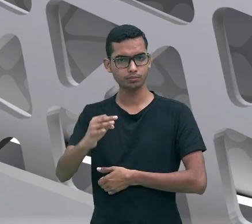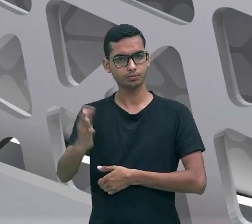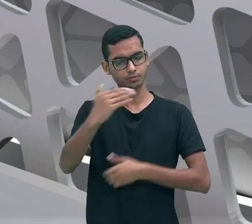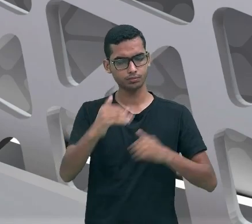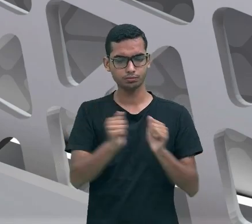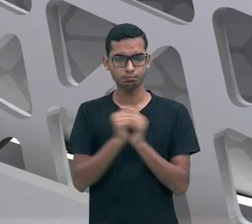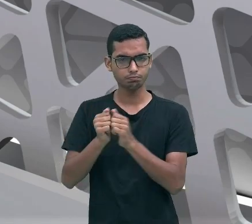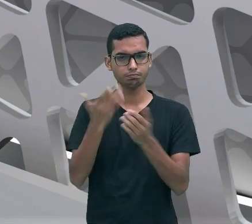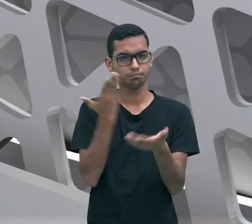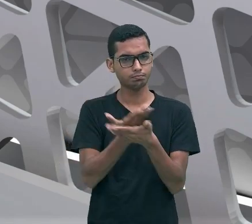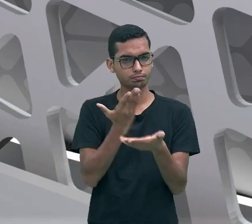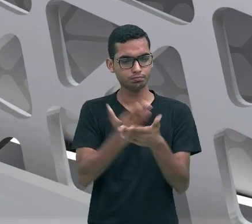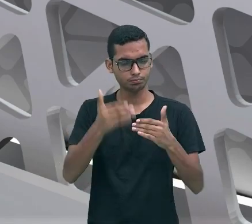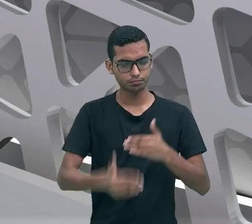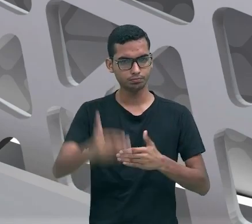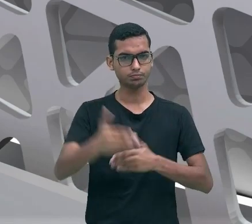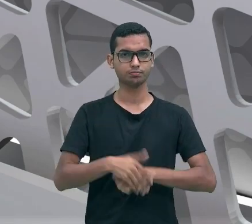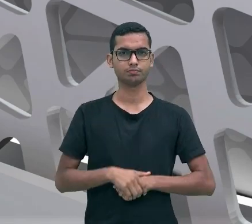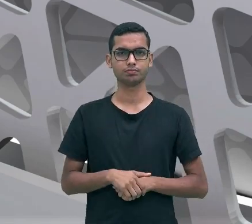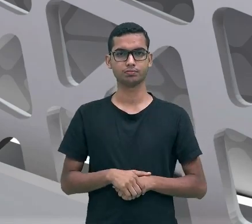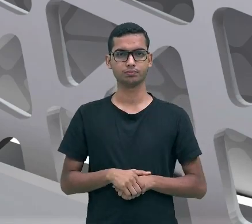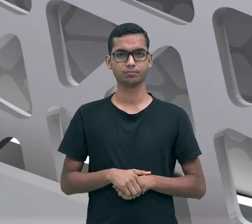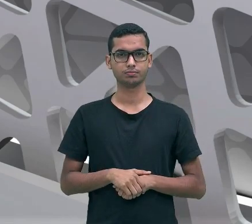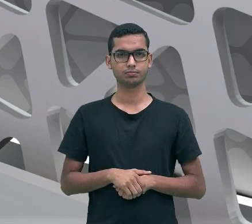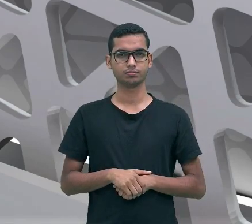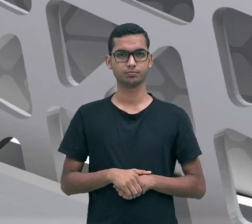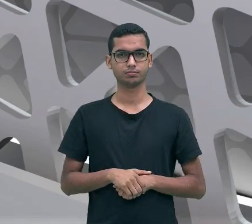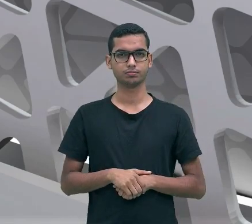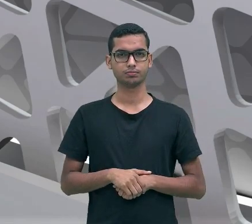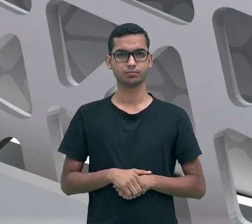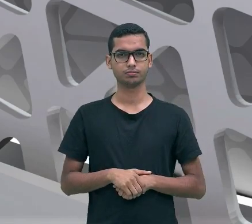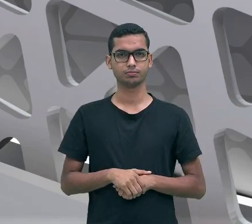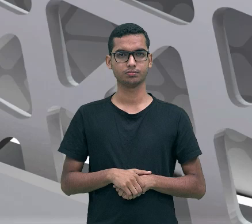vamos que vamos juntos nessa aula de hoje.